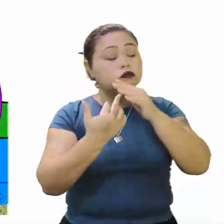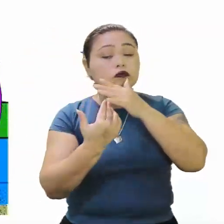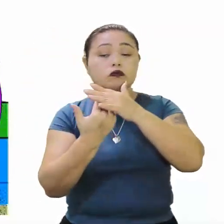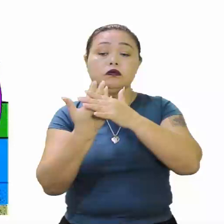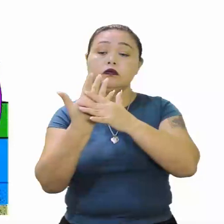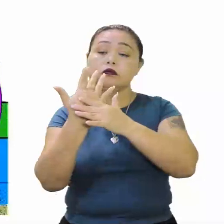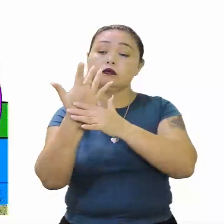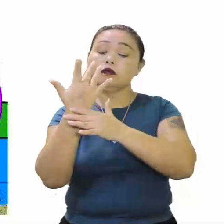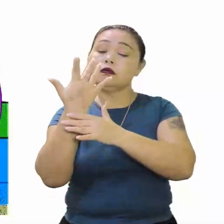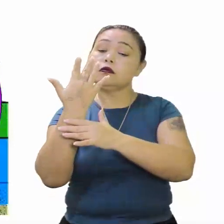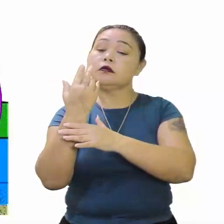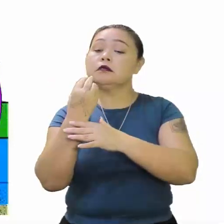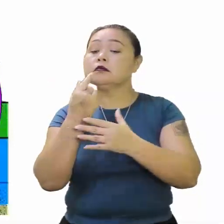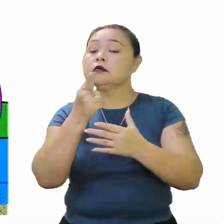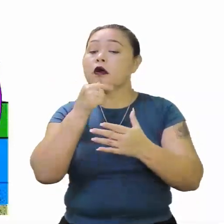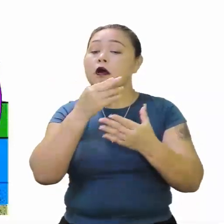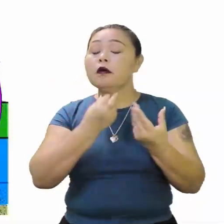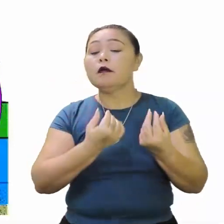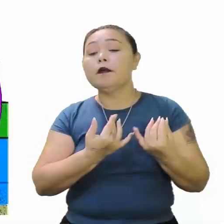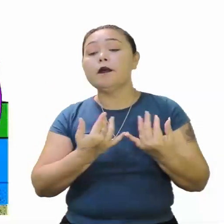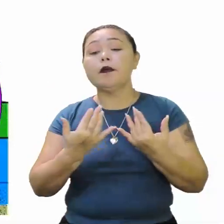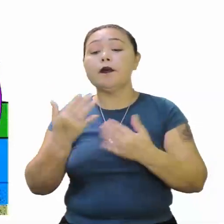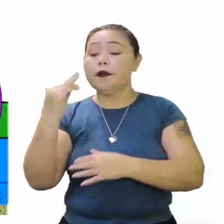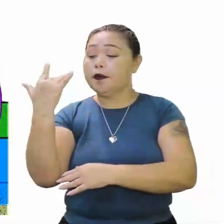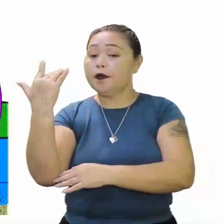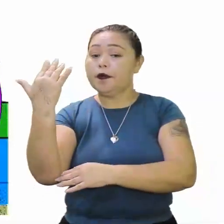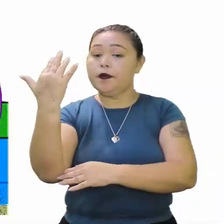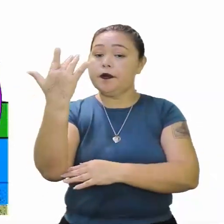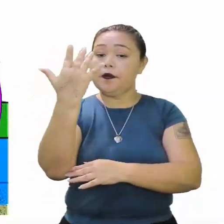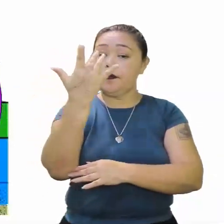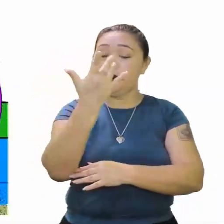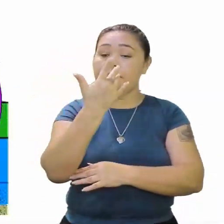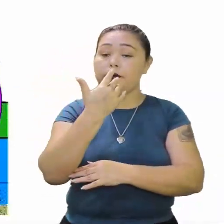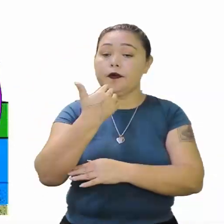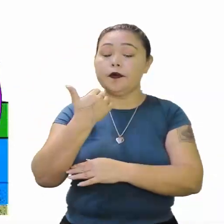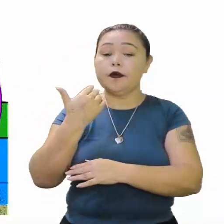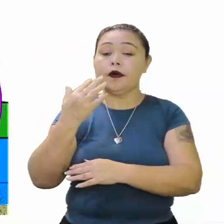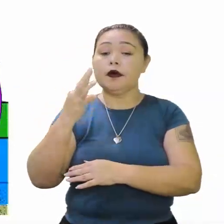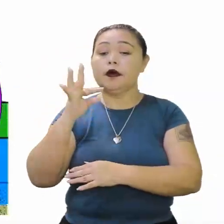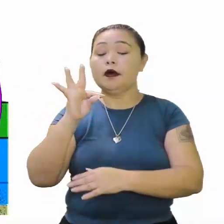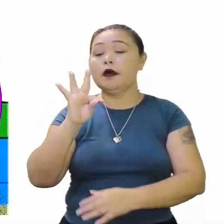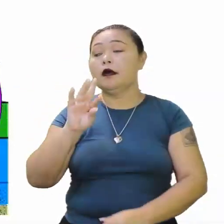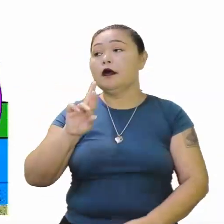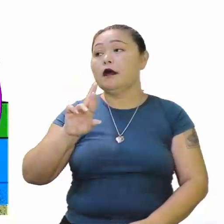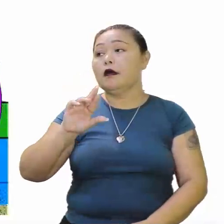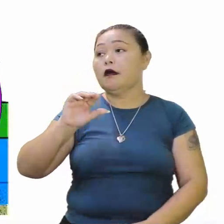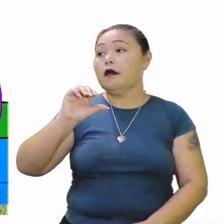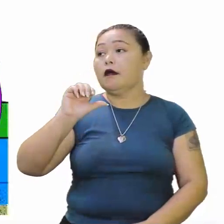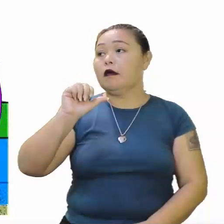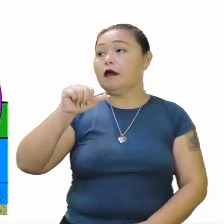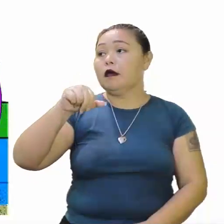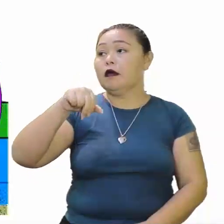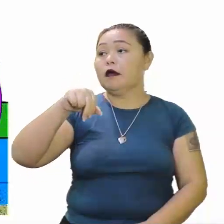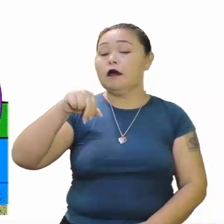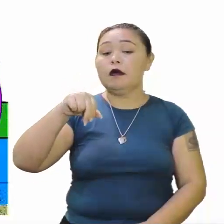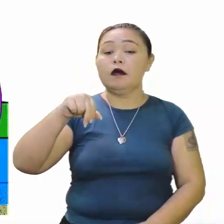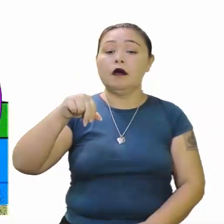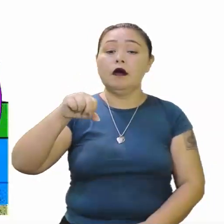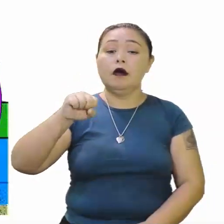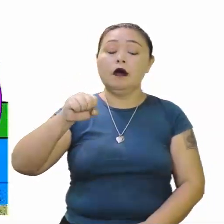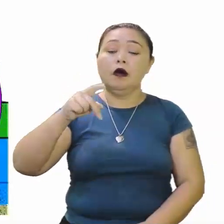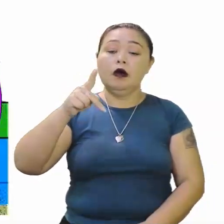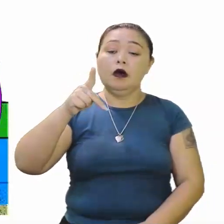água evapora e as plantas provocam uma transpiração. Isso aí